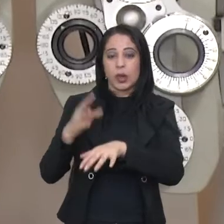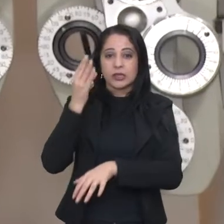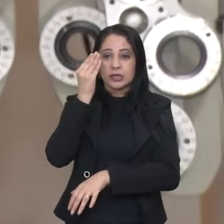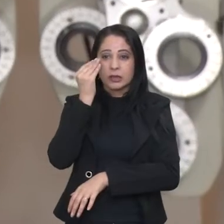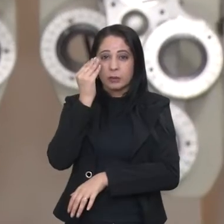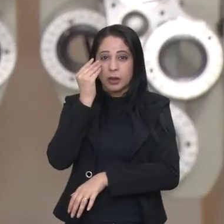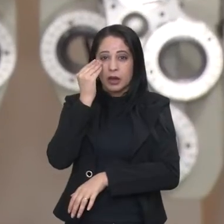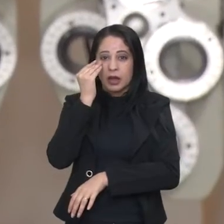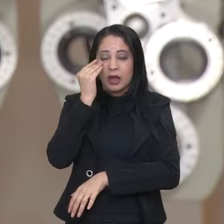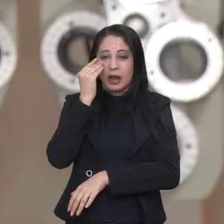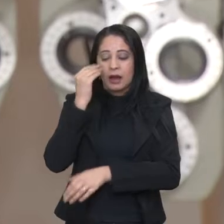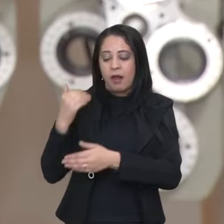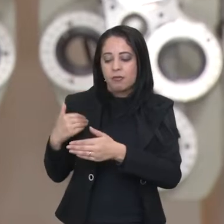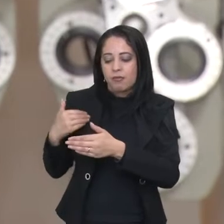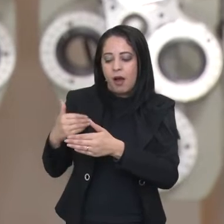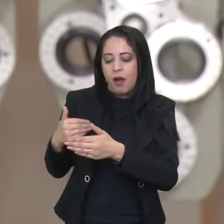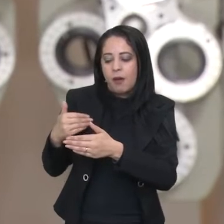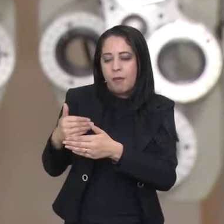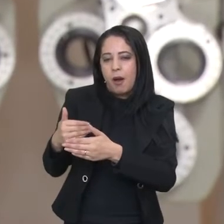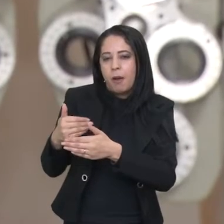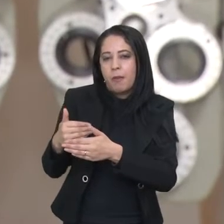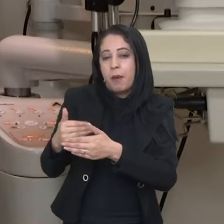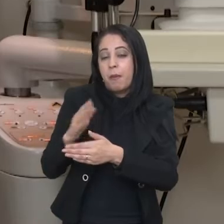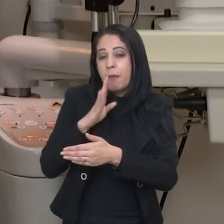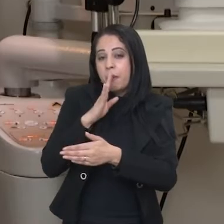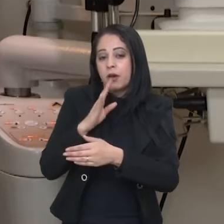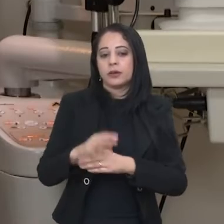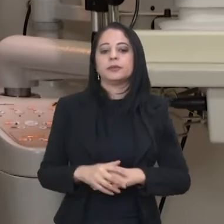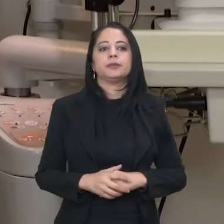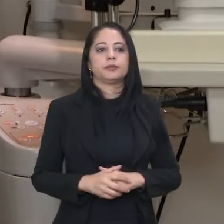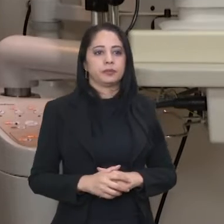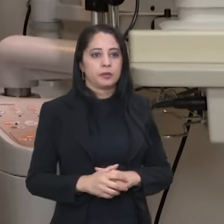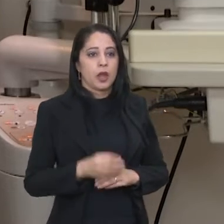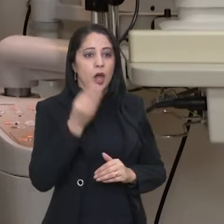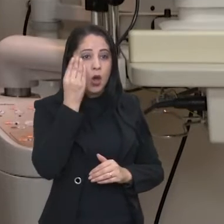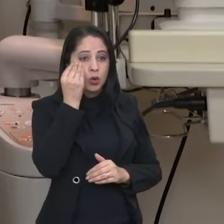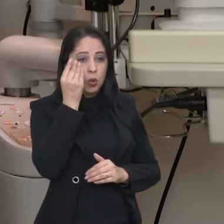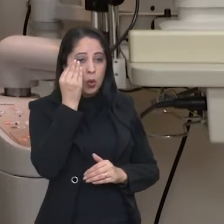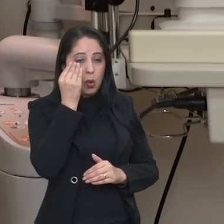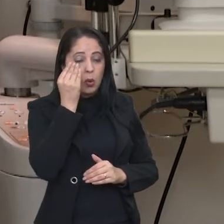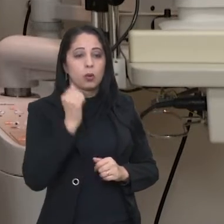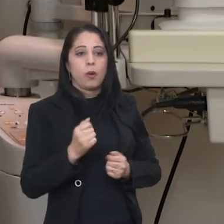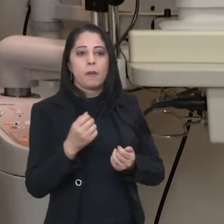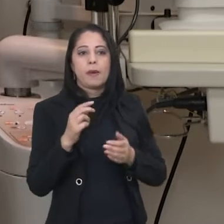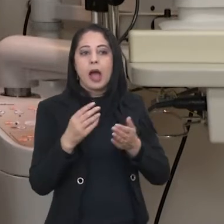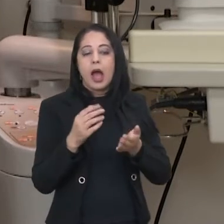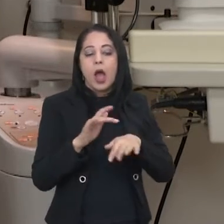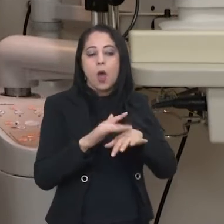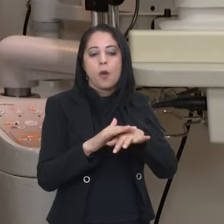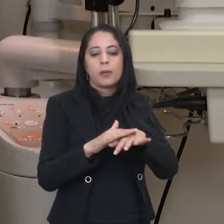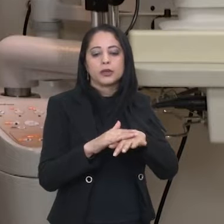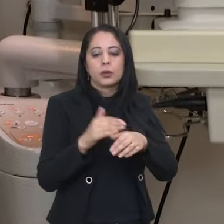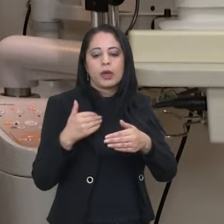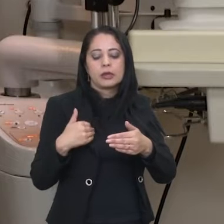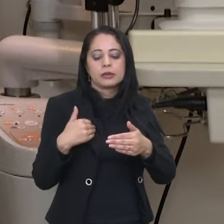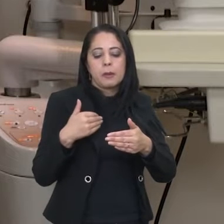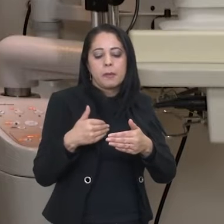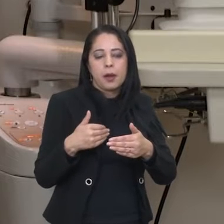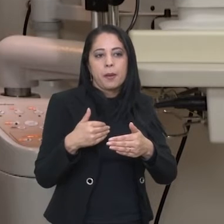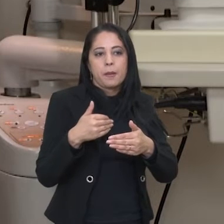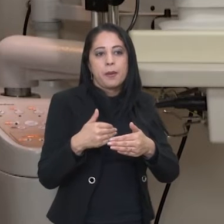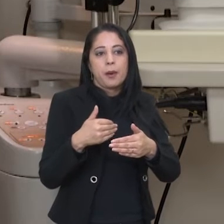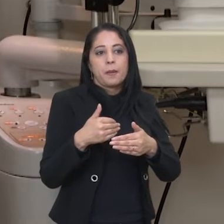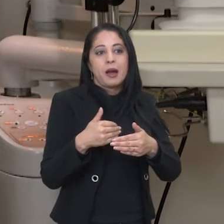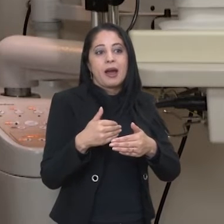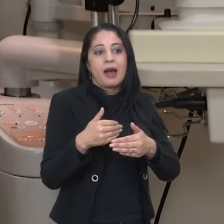o glaucoma é uma doença silenciosa. O glaucoma ele é uma doença silenciosa, o paciente